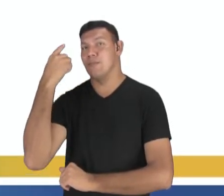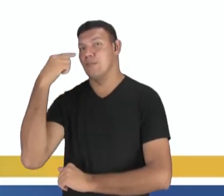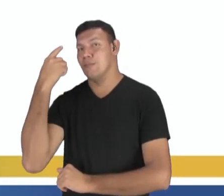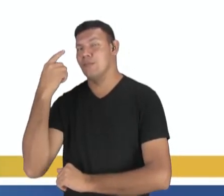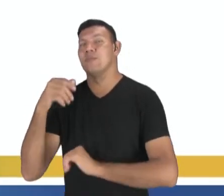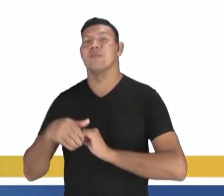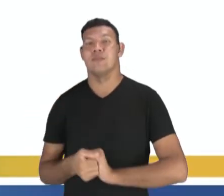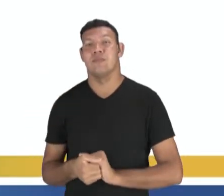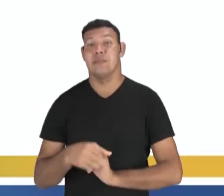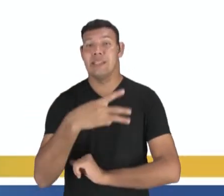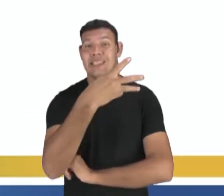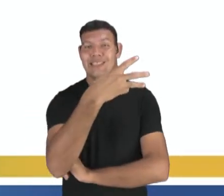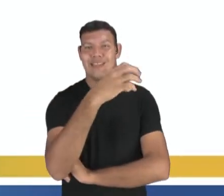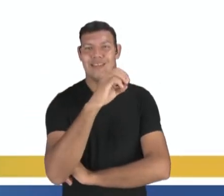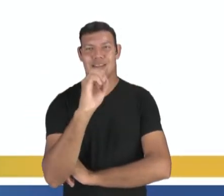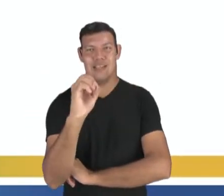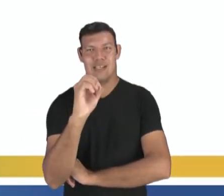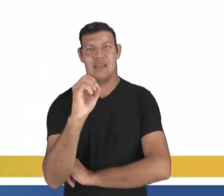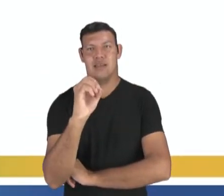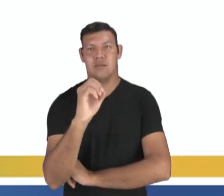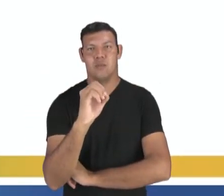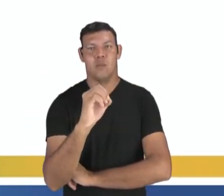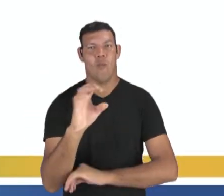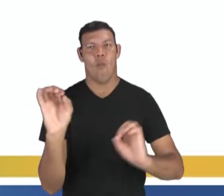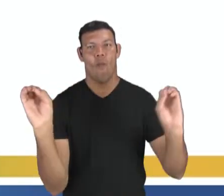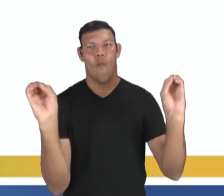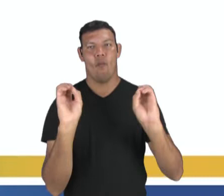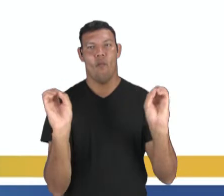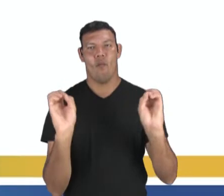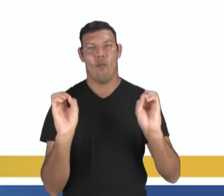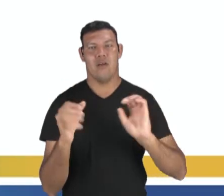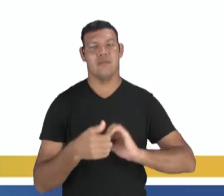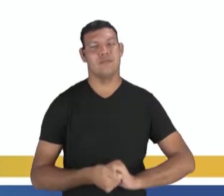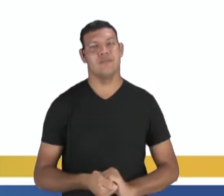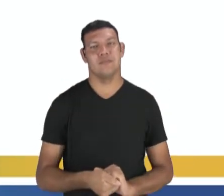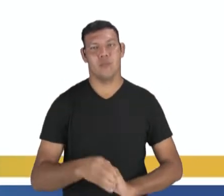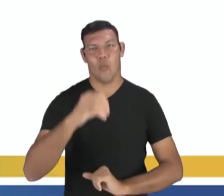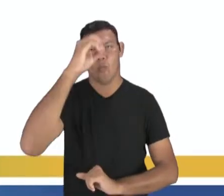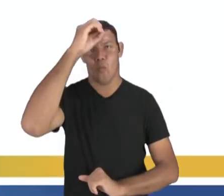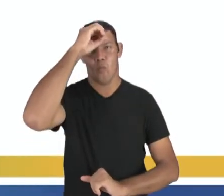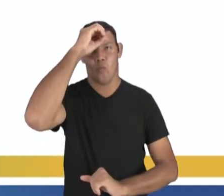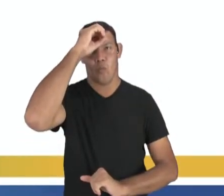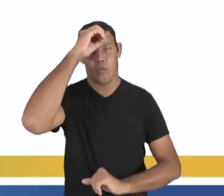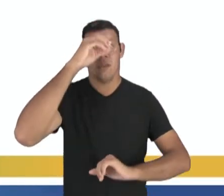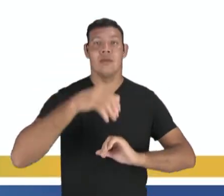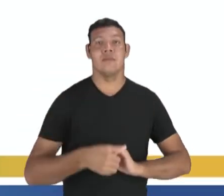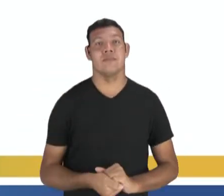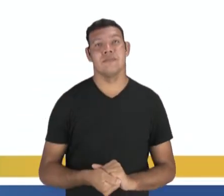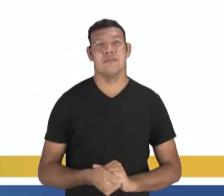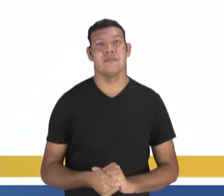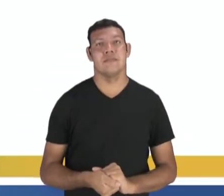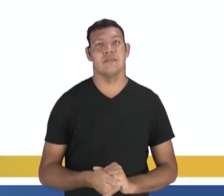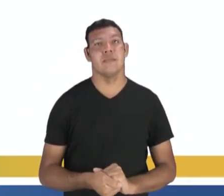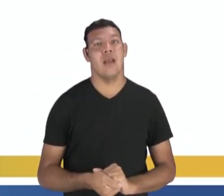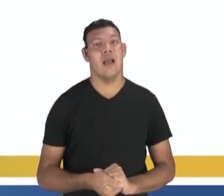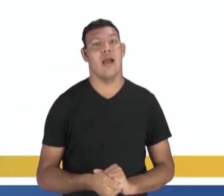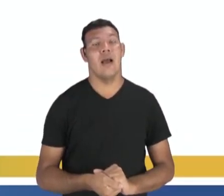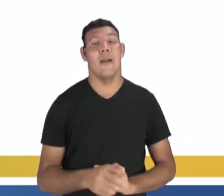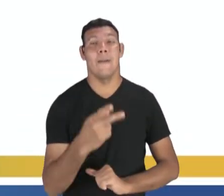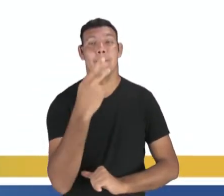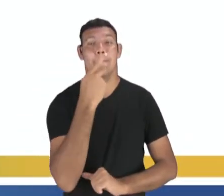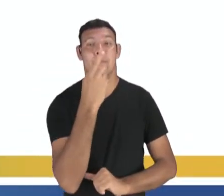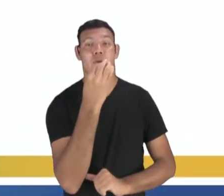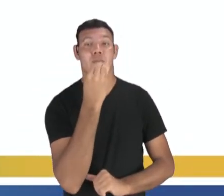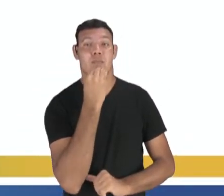espanhol e 300 não fala nenhuma das duas línguas E aí ele quer saber qual é